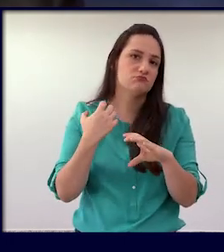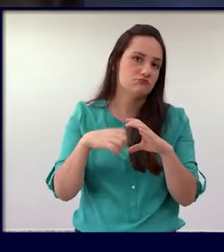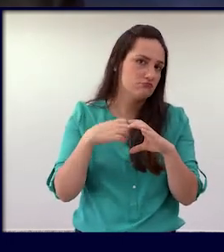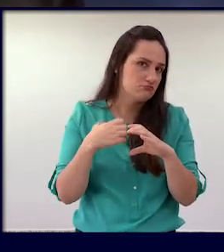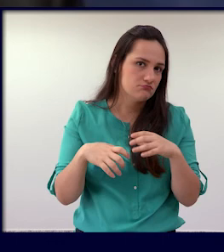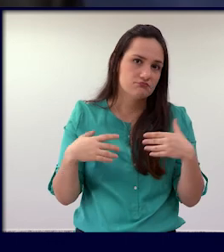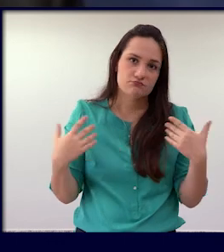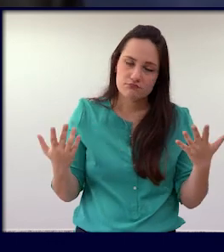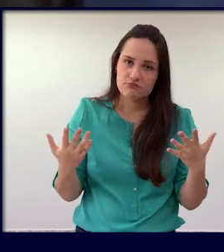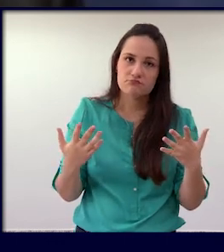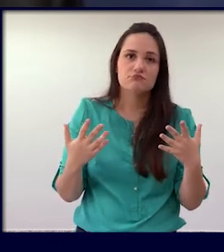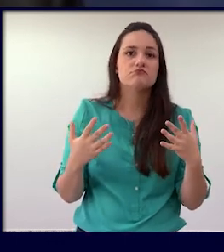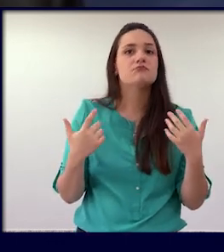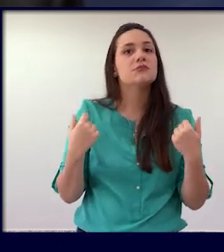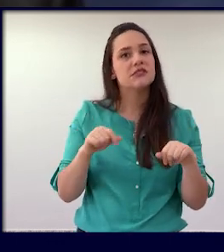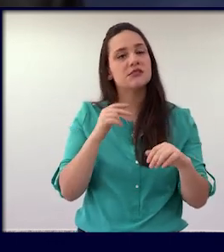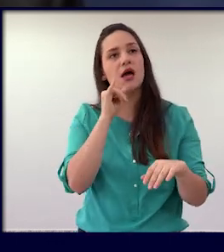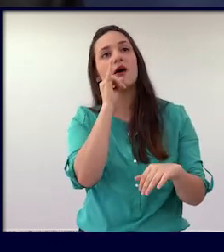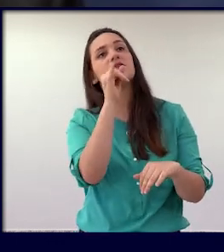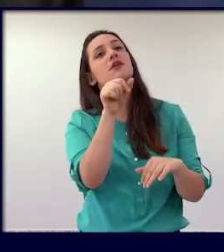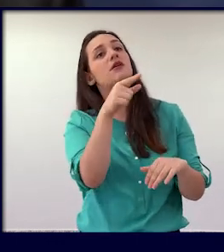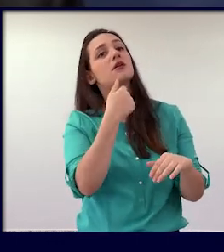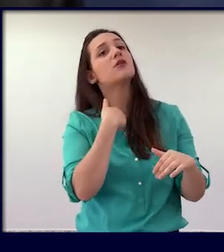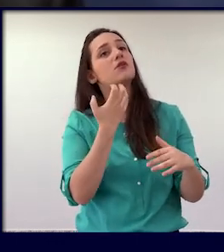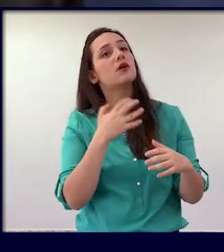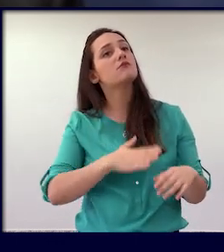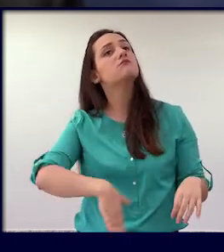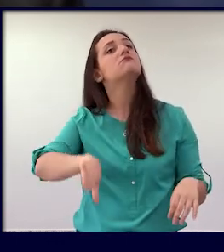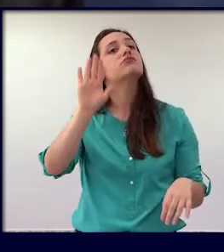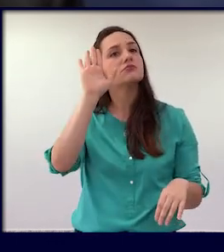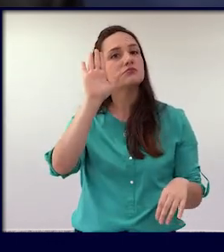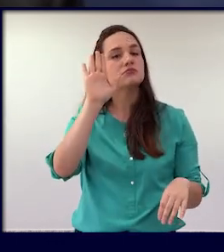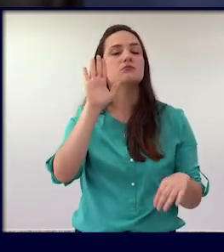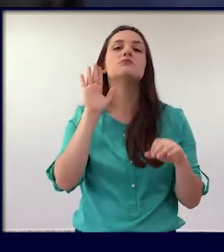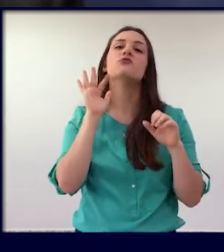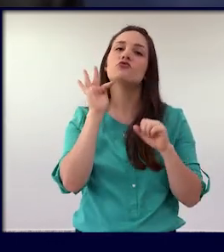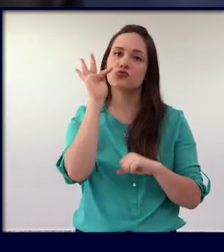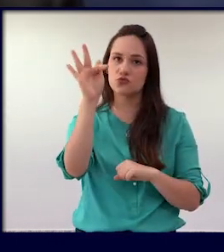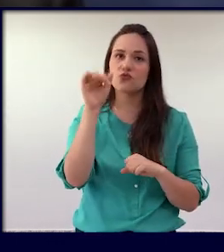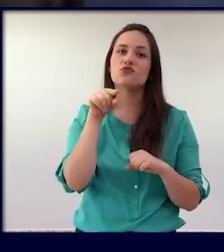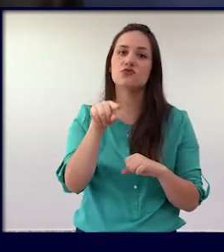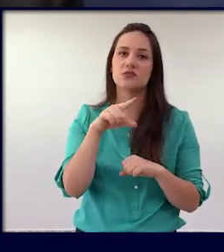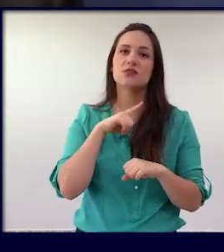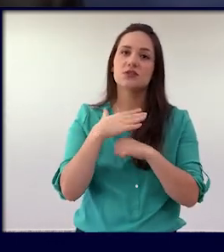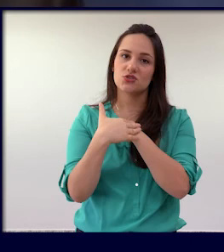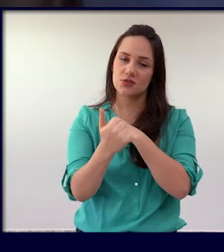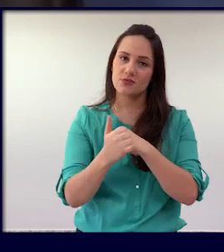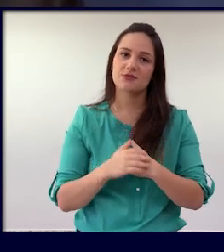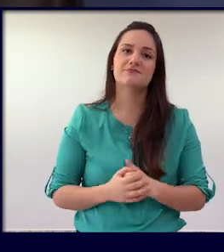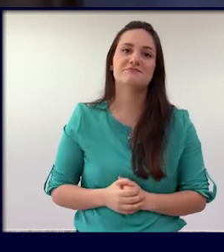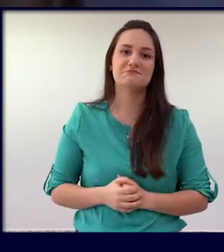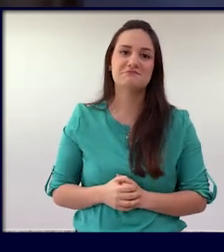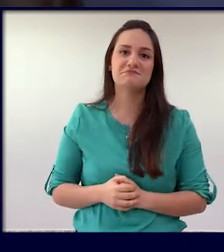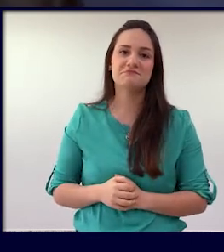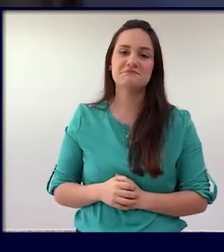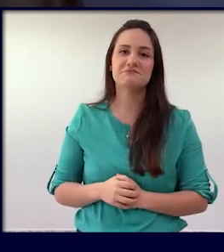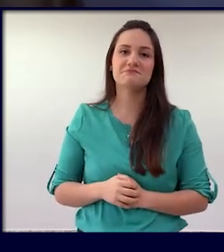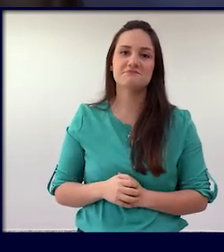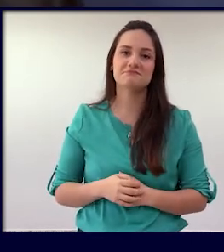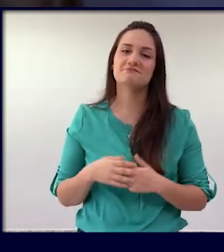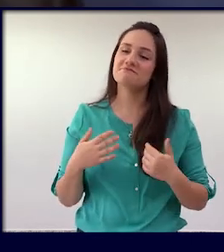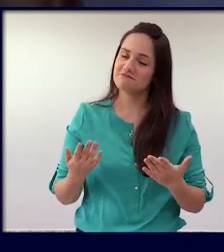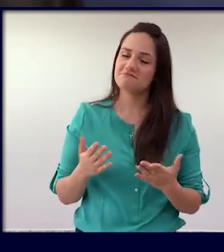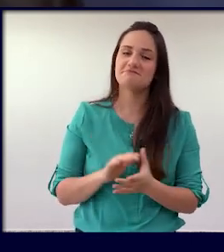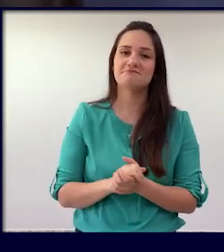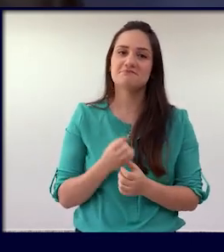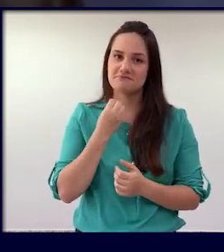pelo telefone, seja por e-mail. Diga, eu quero ser mesário e futuramente você receberá a sua